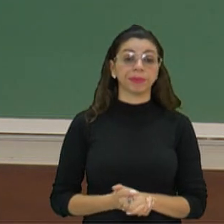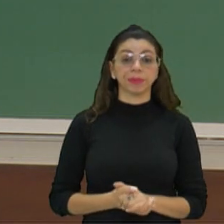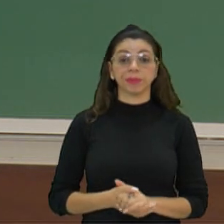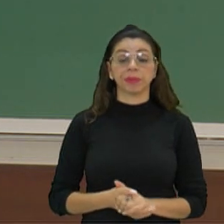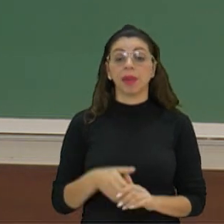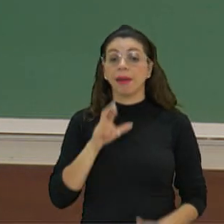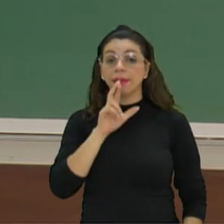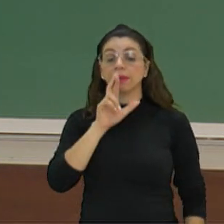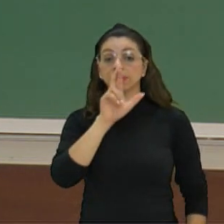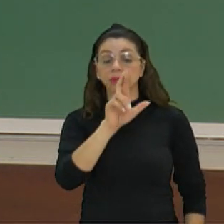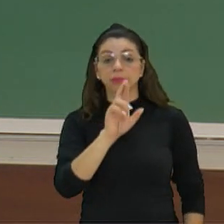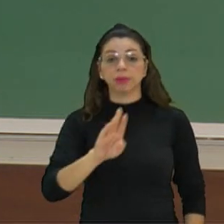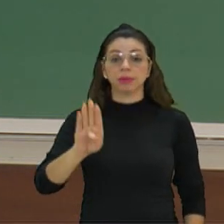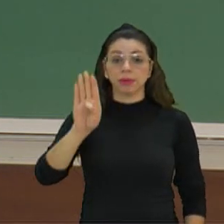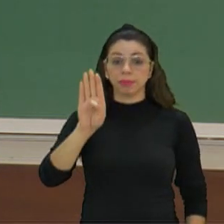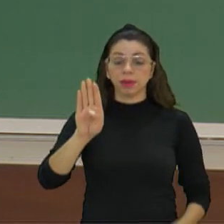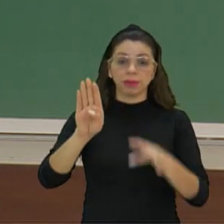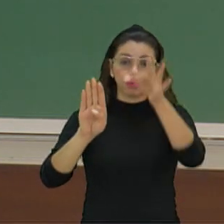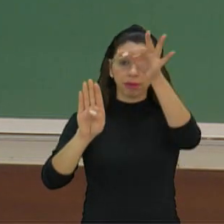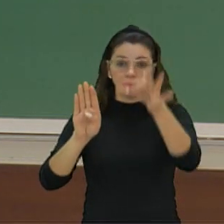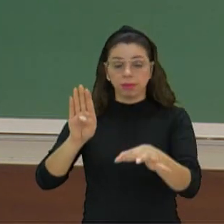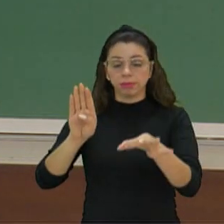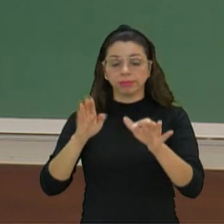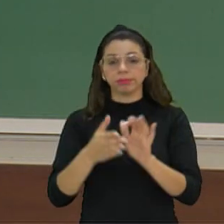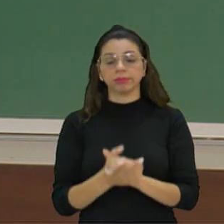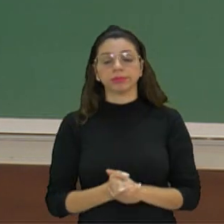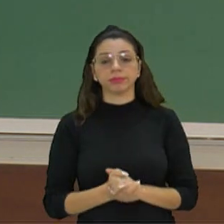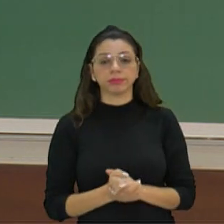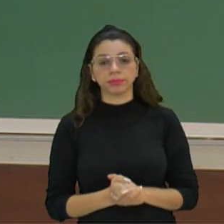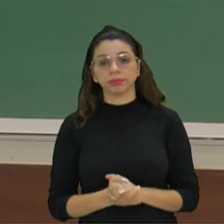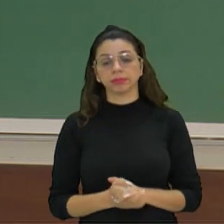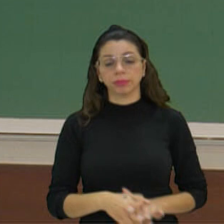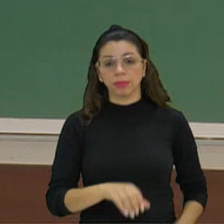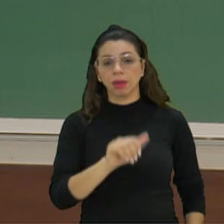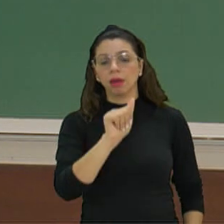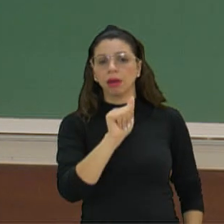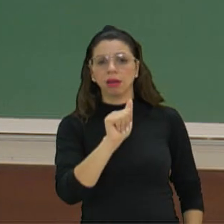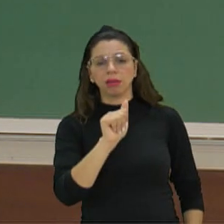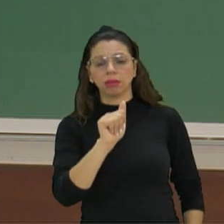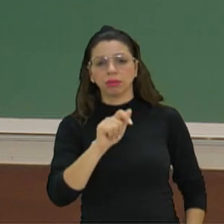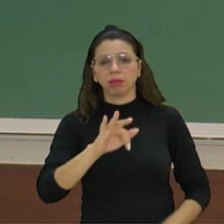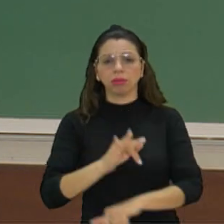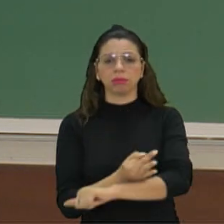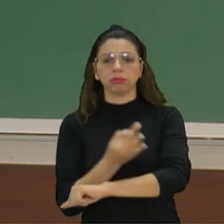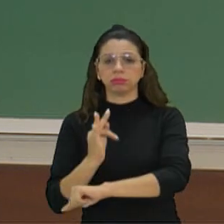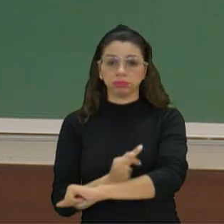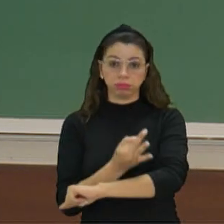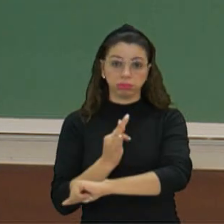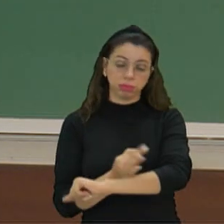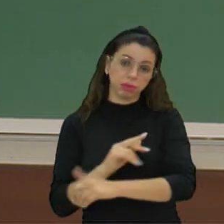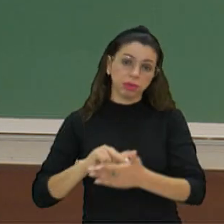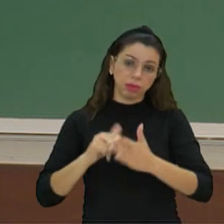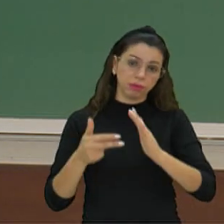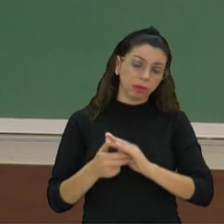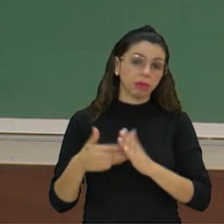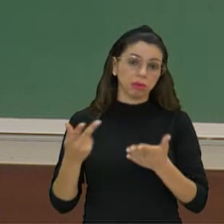down significa herdar. A letra A, put up with, significa tolerar, beleza? Número 4, eu